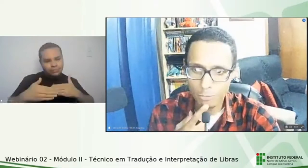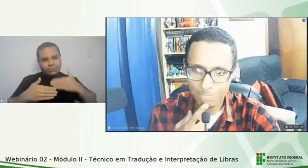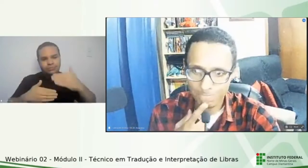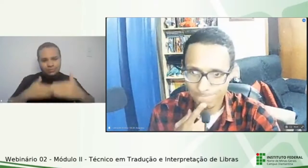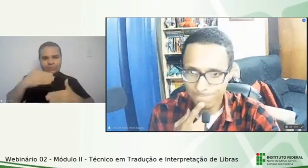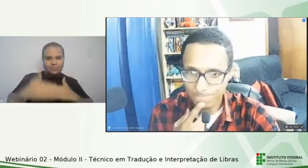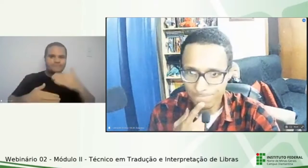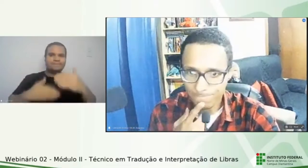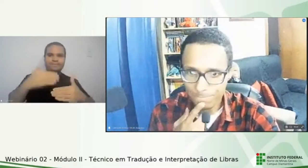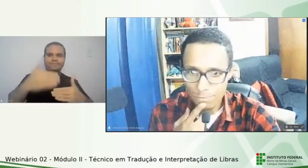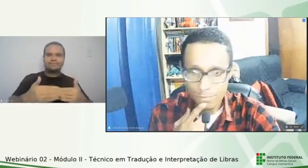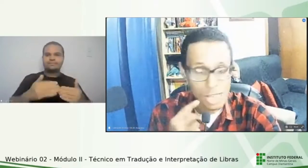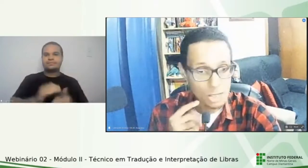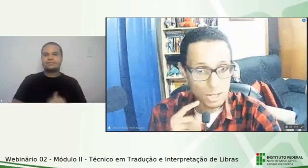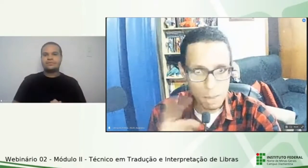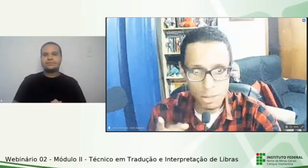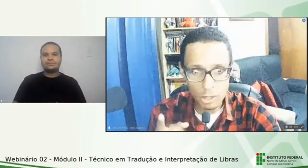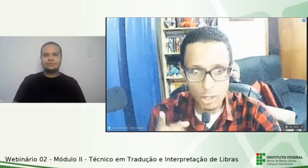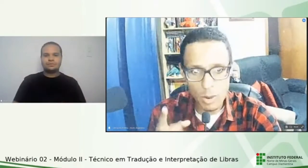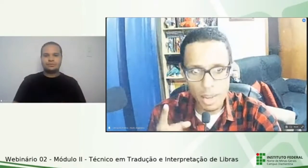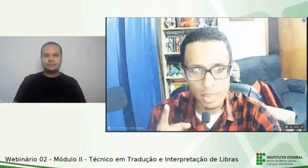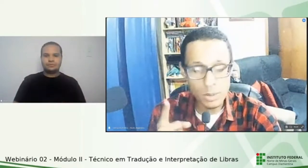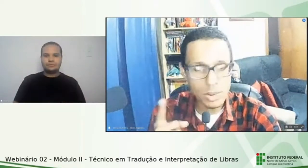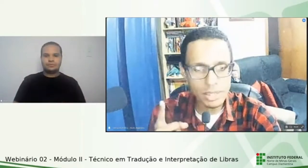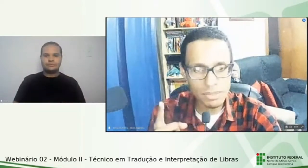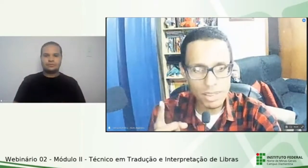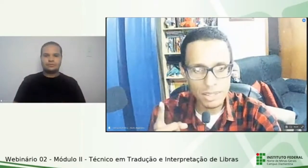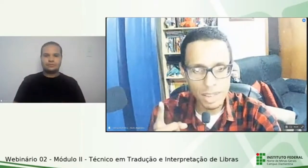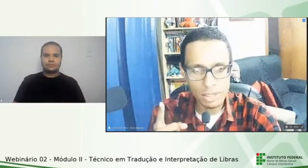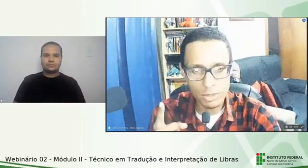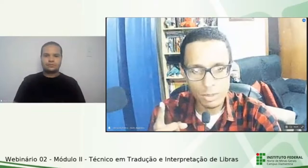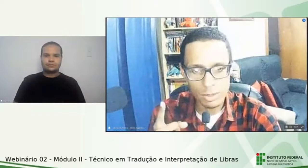lado, se a pessoa, ela nunca